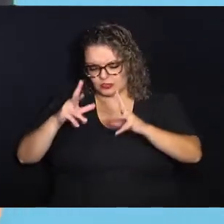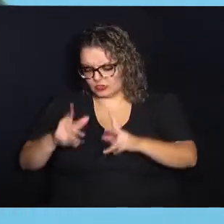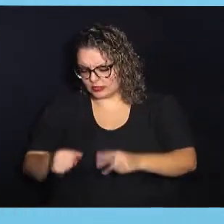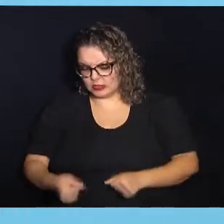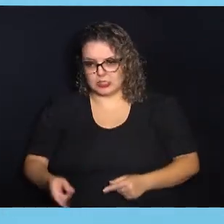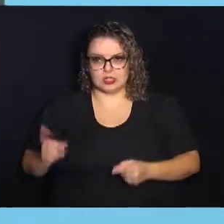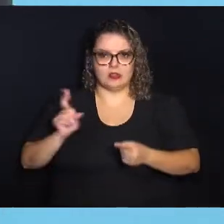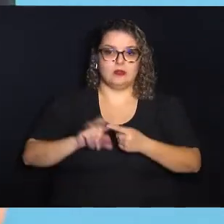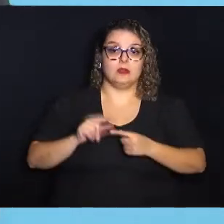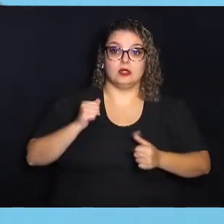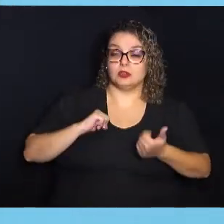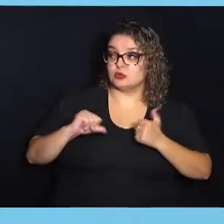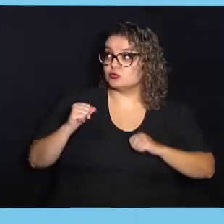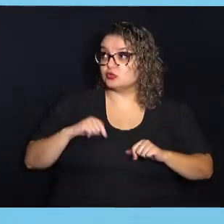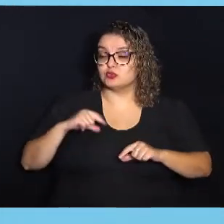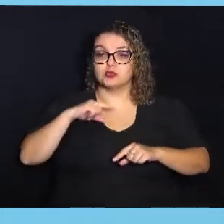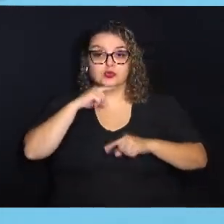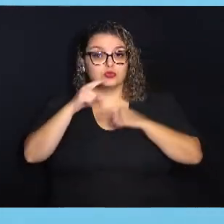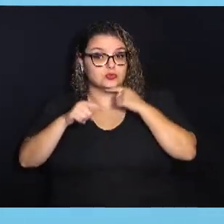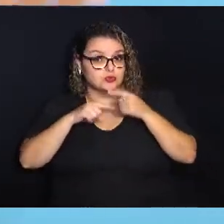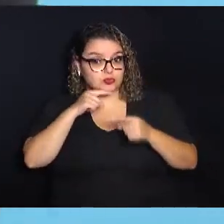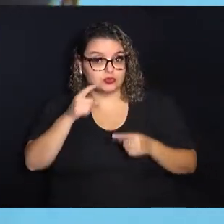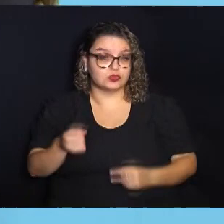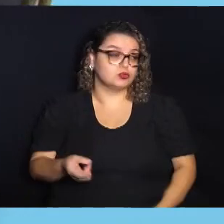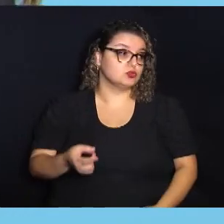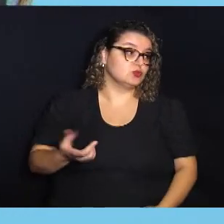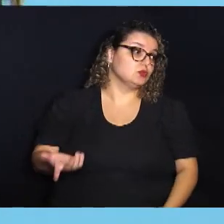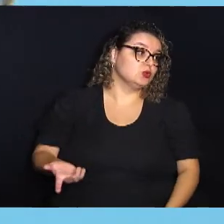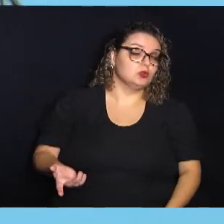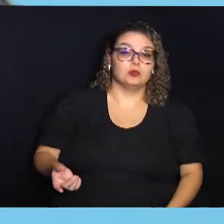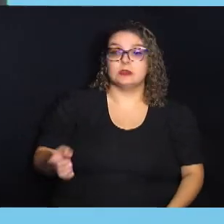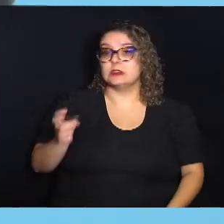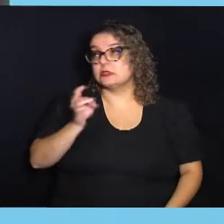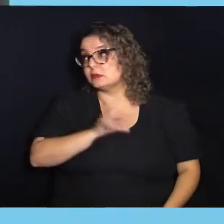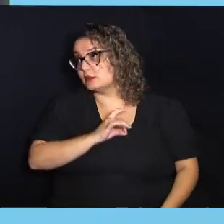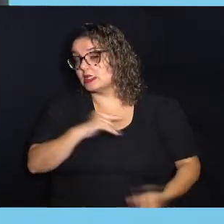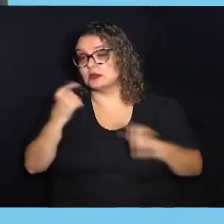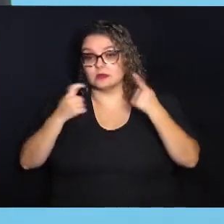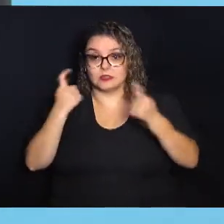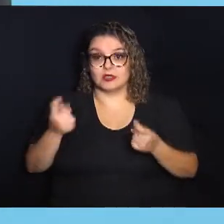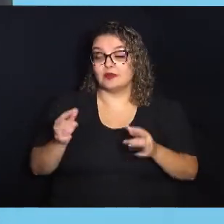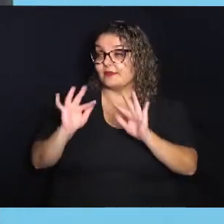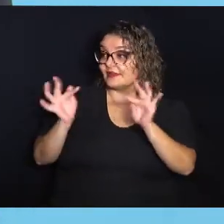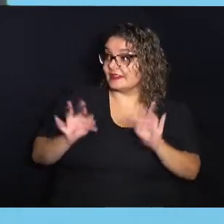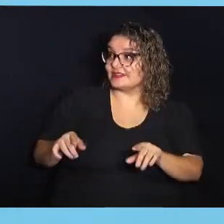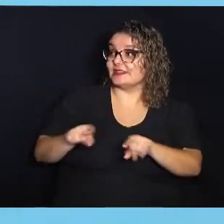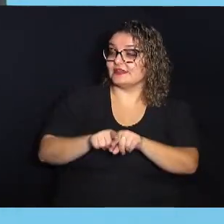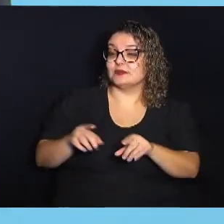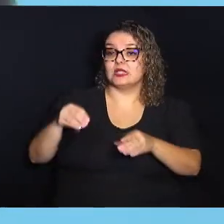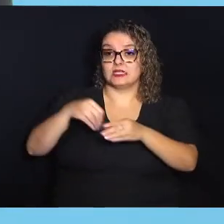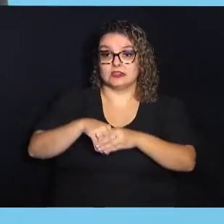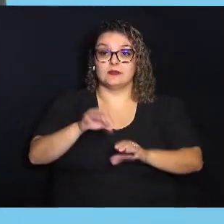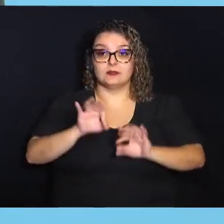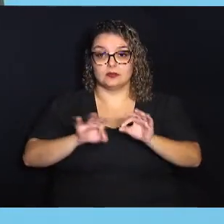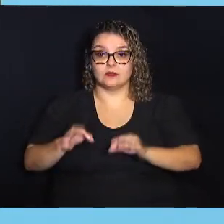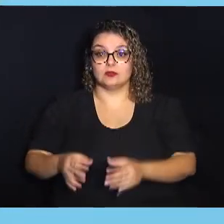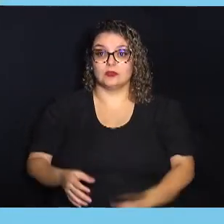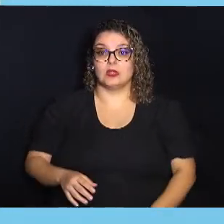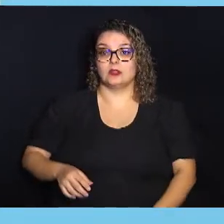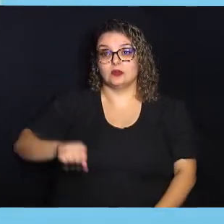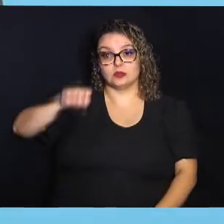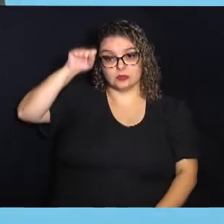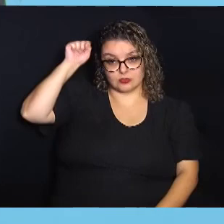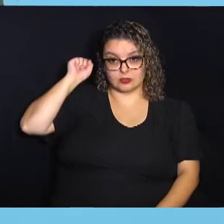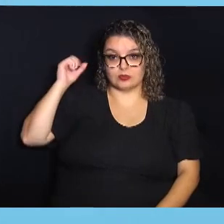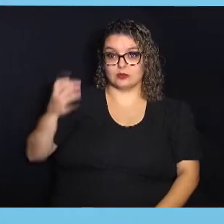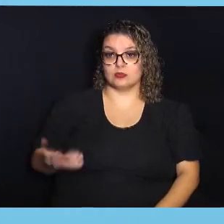vem com os anseios, com as dúvidas, com as felicidades também, né? Então, tudo isso está dentro da preparação, né, do